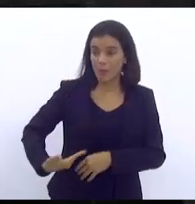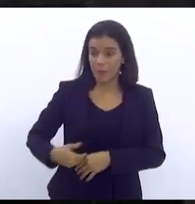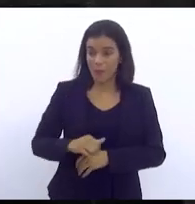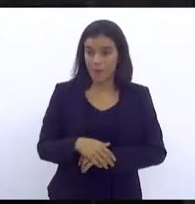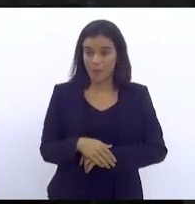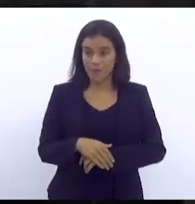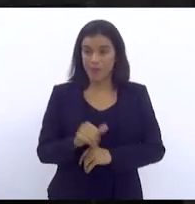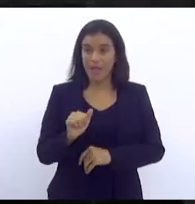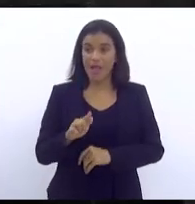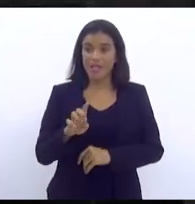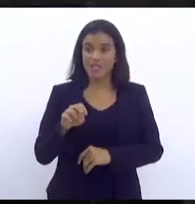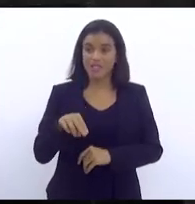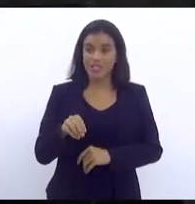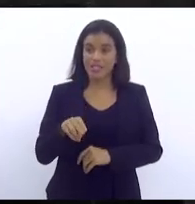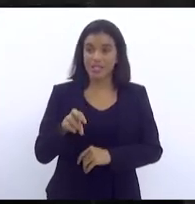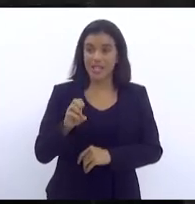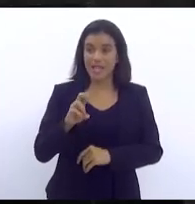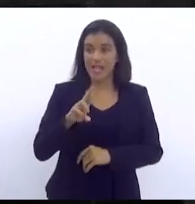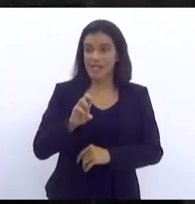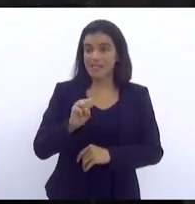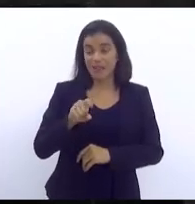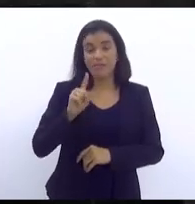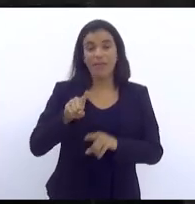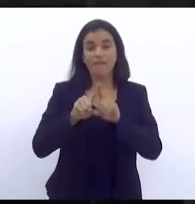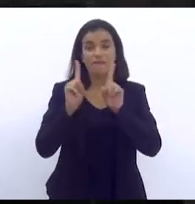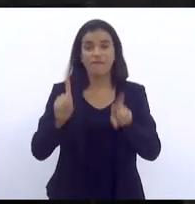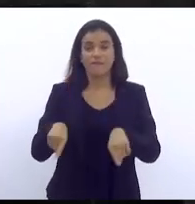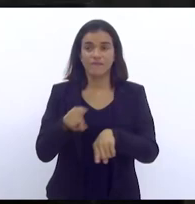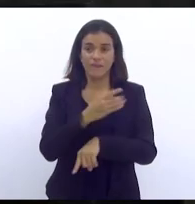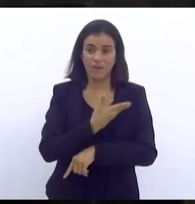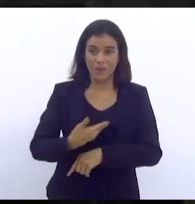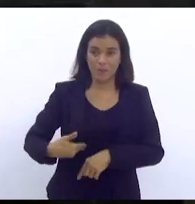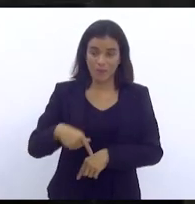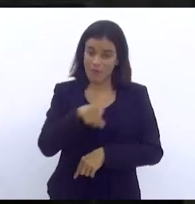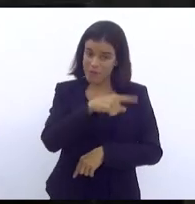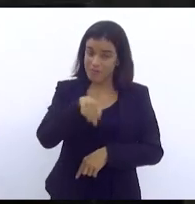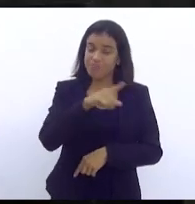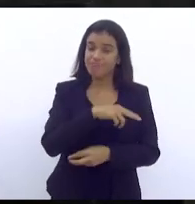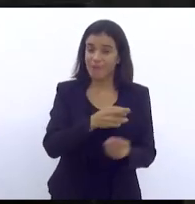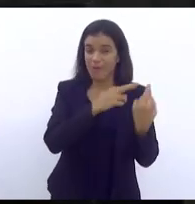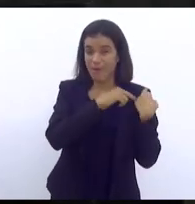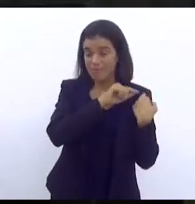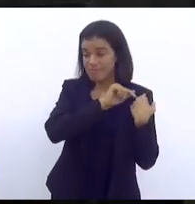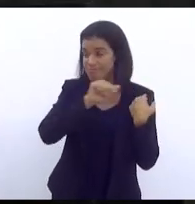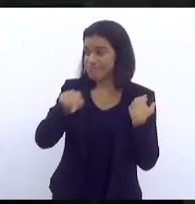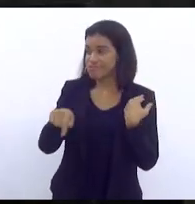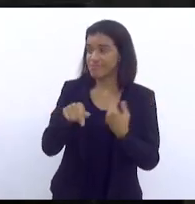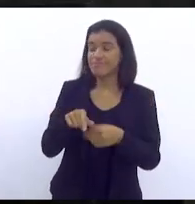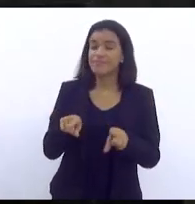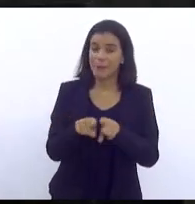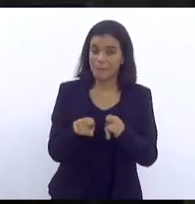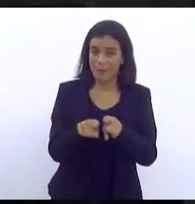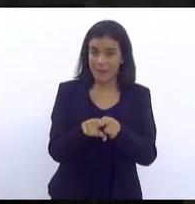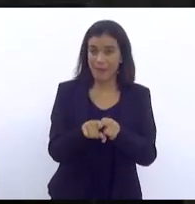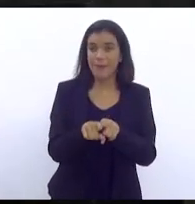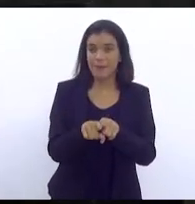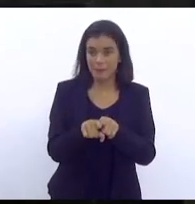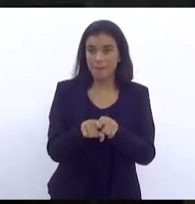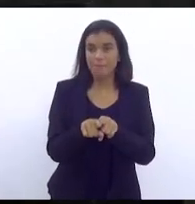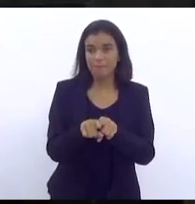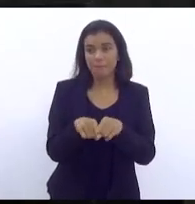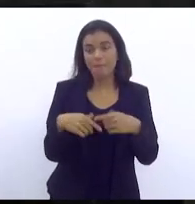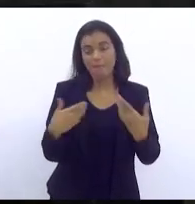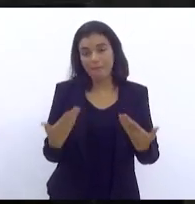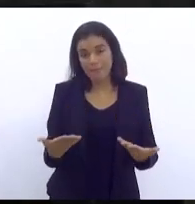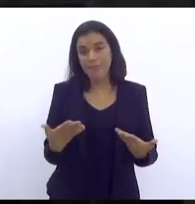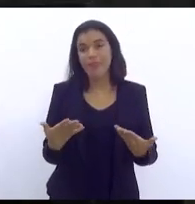ser uma agência reguladora tem servidores públicos lá e vocês têm uma responsabilidade com o bem público então não dá para sujeito que tá